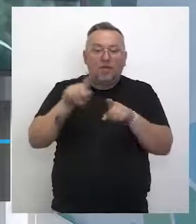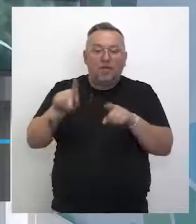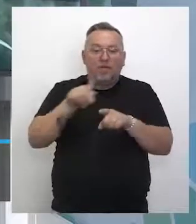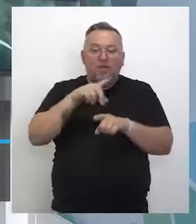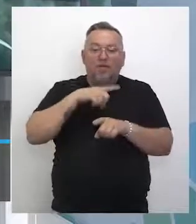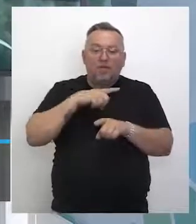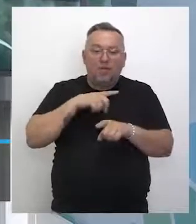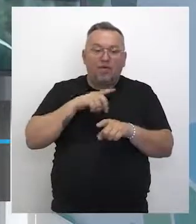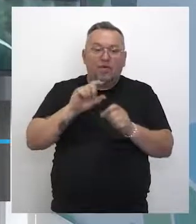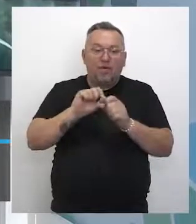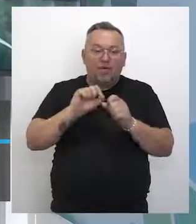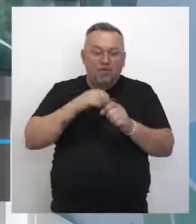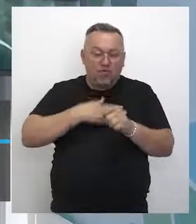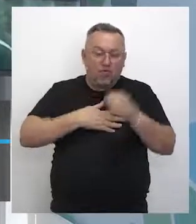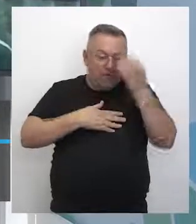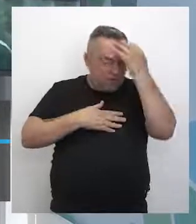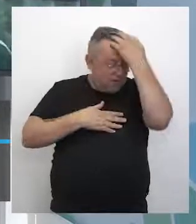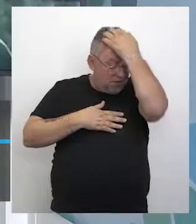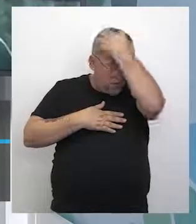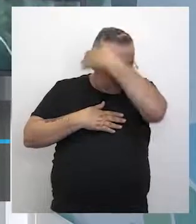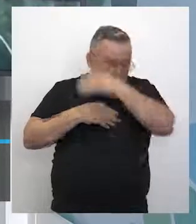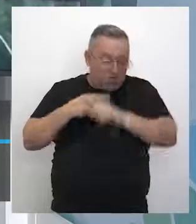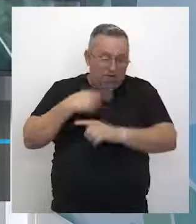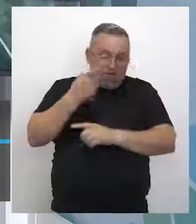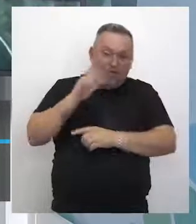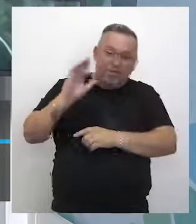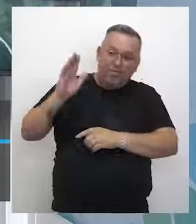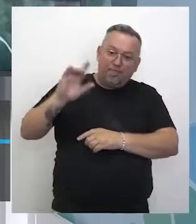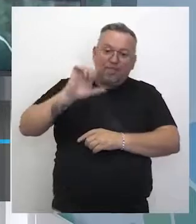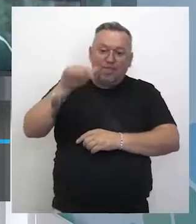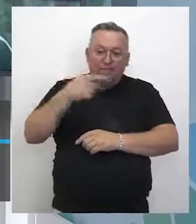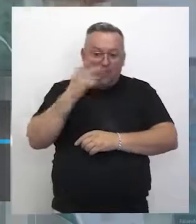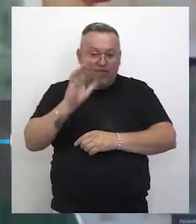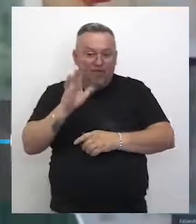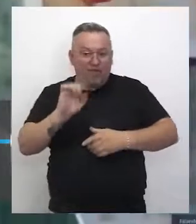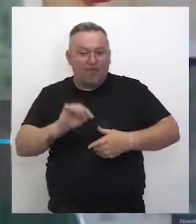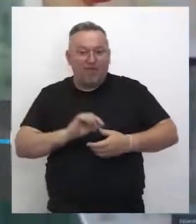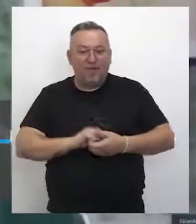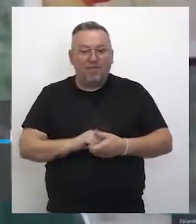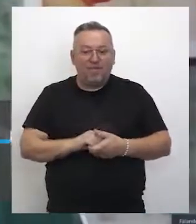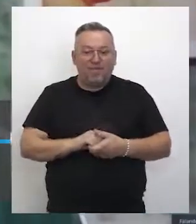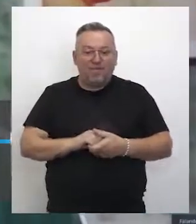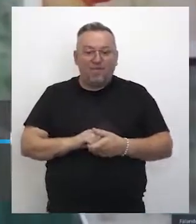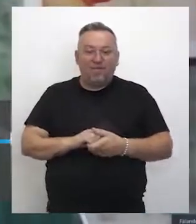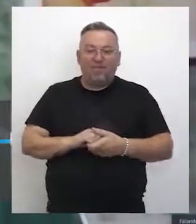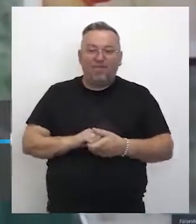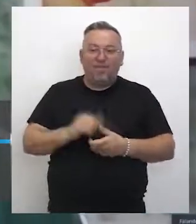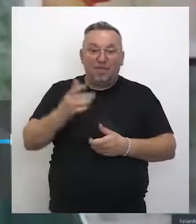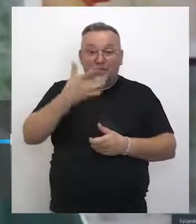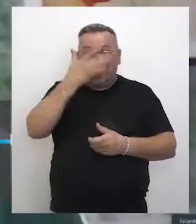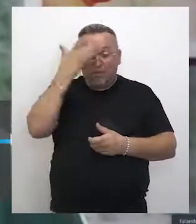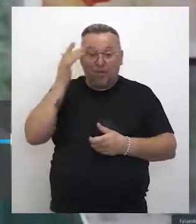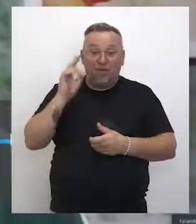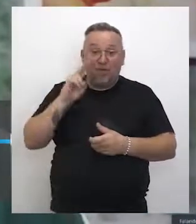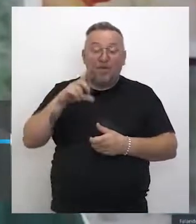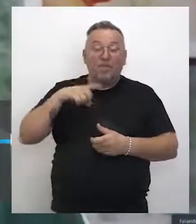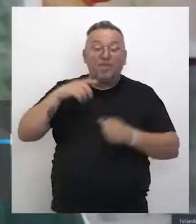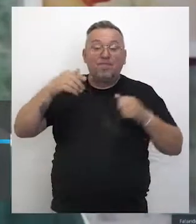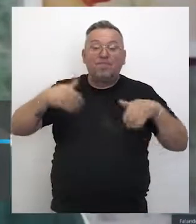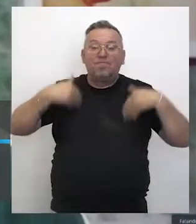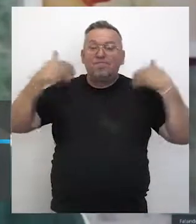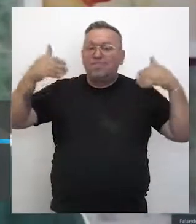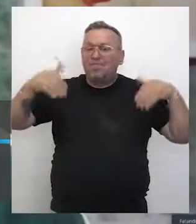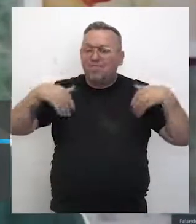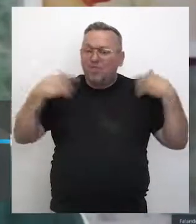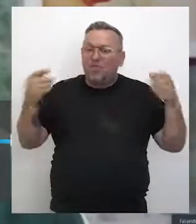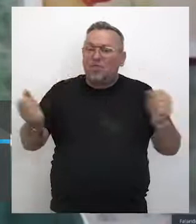tanto o admiram, né, Carlos? Então dá uma despedida que depois eu me despeço aqui. Galerinha, olha só, é uma alegria estar com vocês